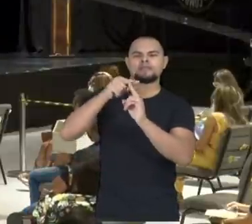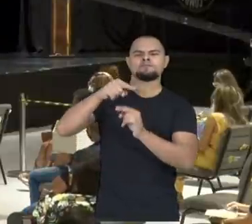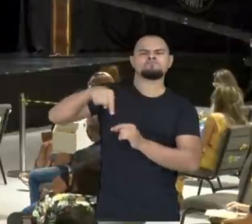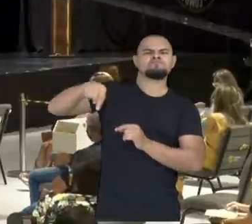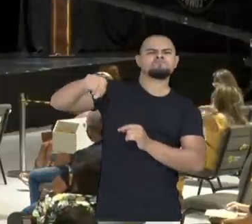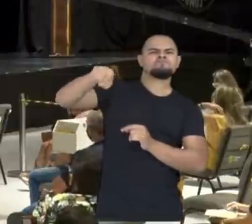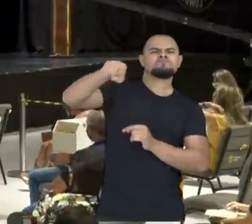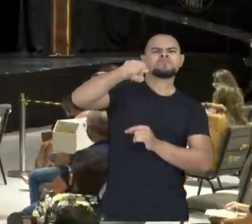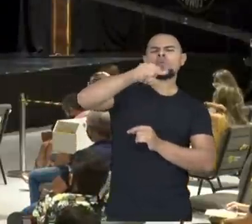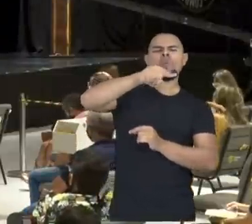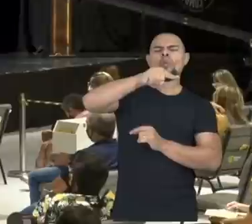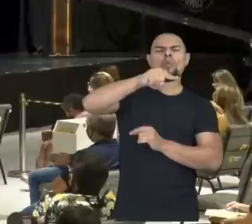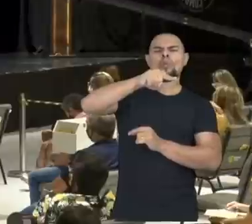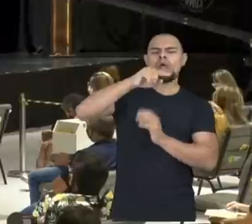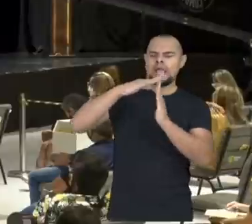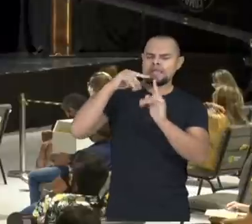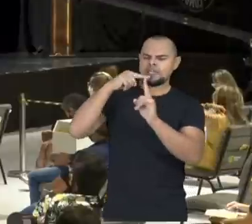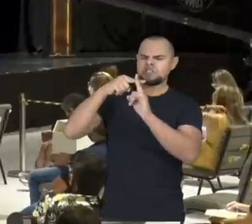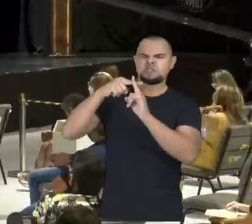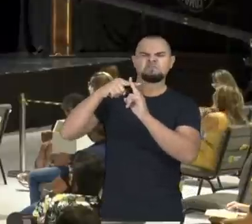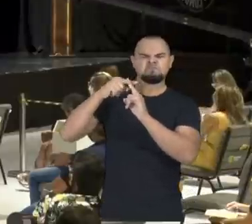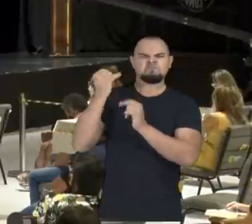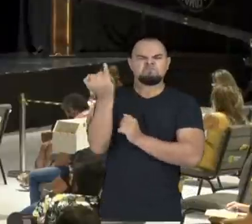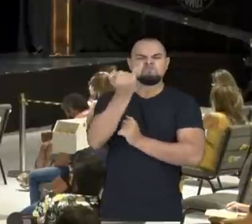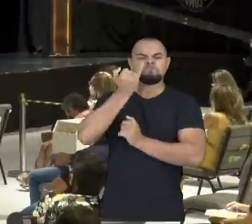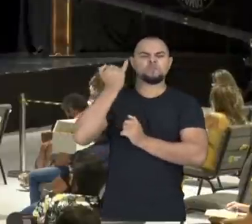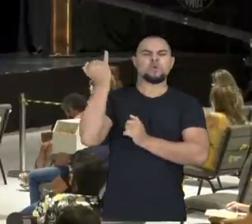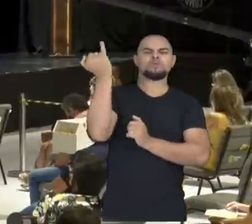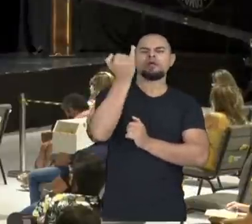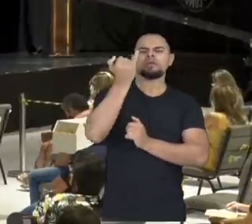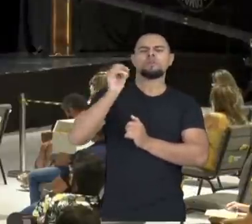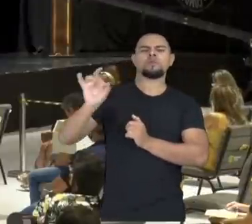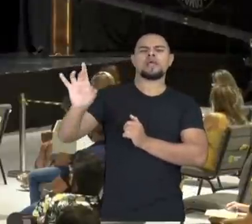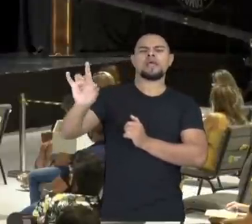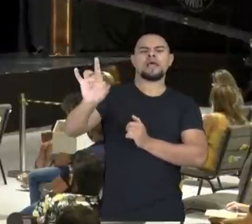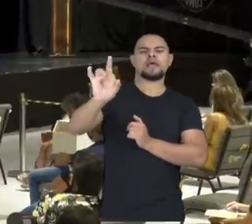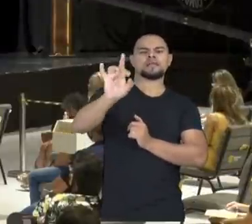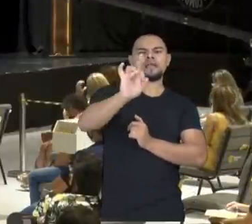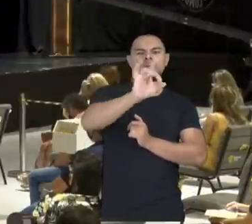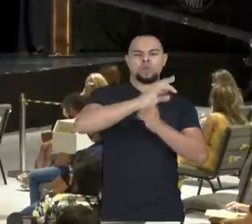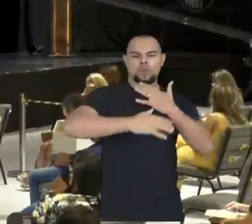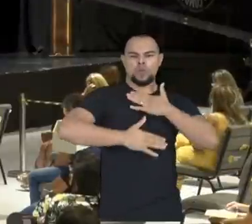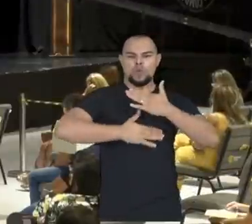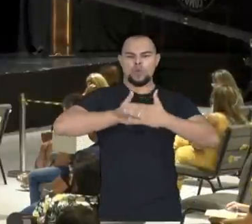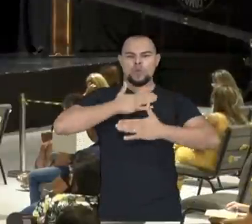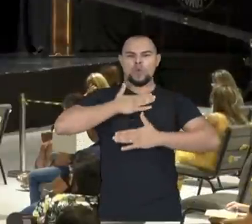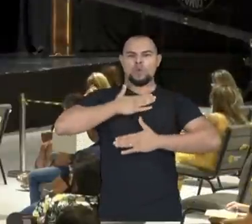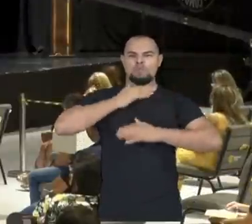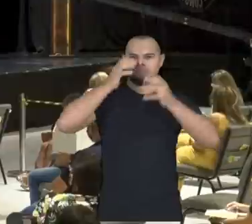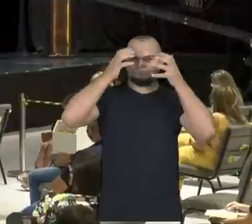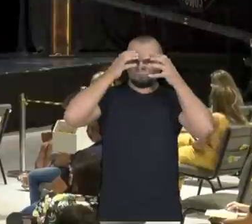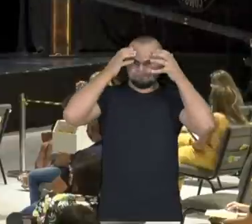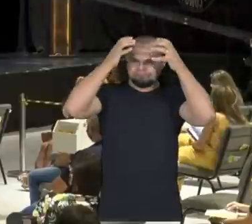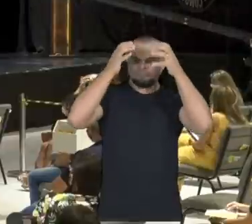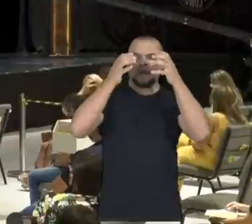essencial, porque ela é o corpo cujo cabeça é Jesus.